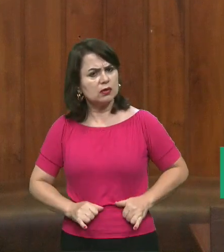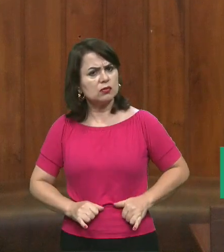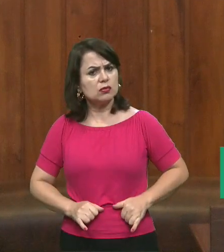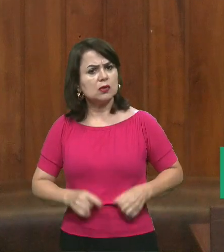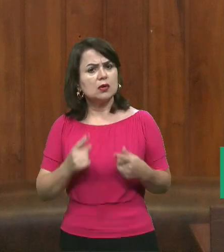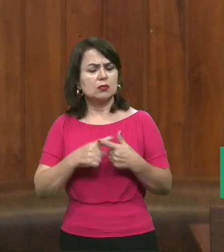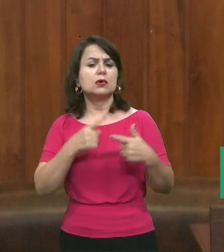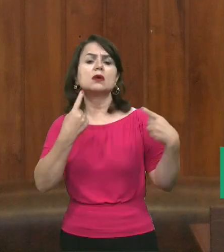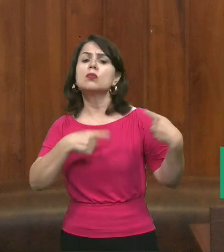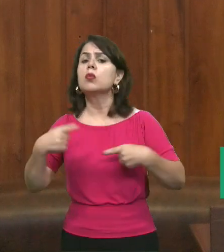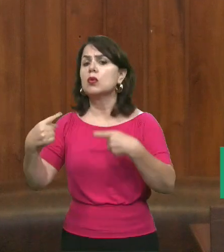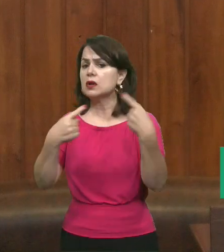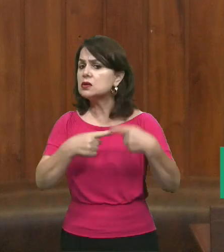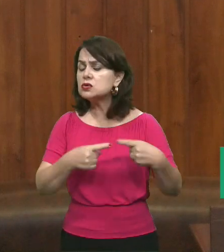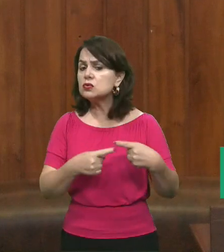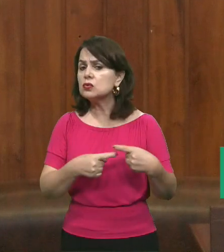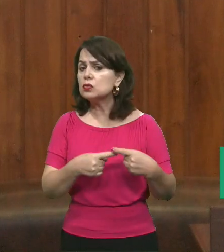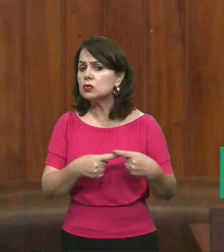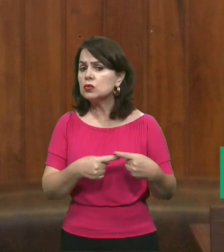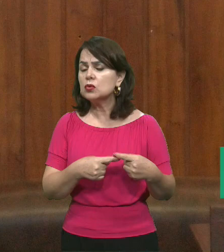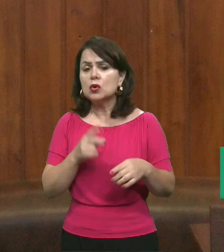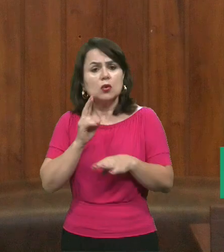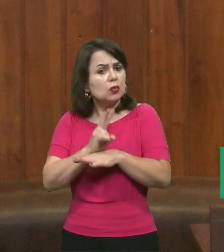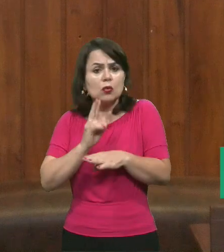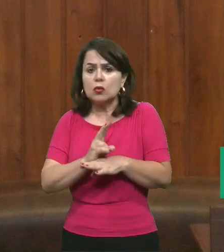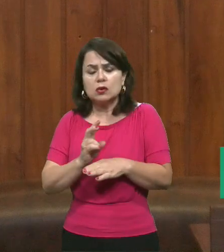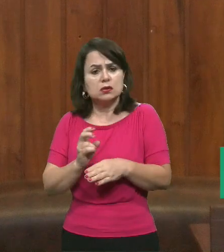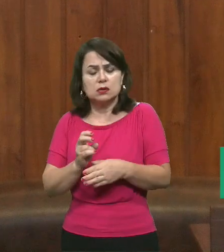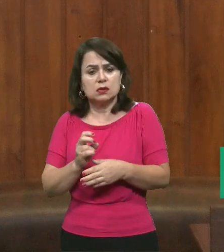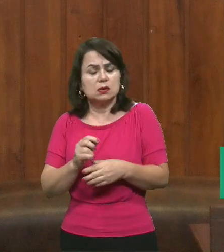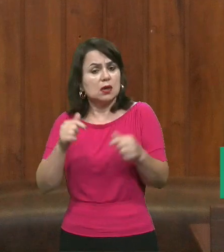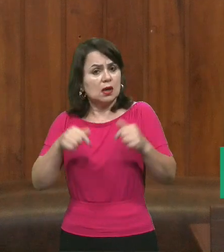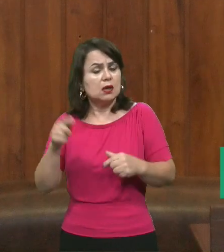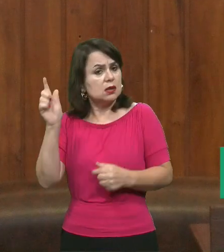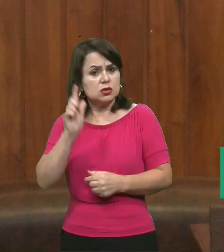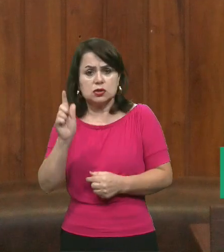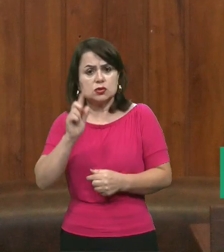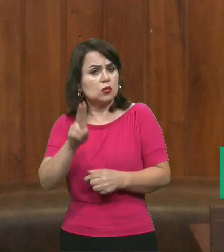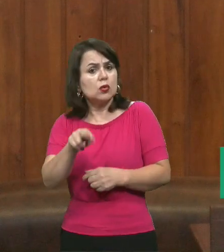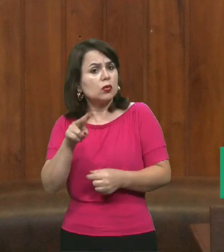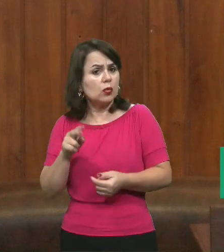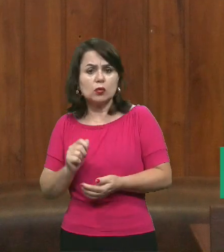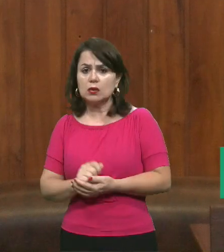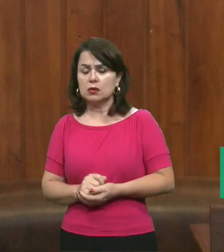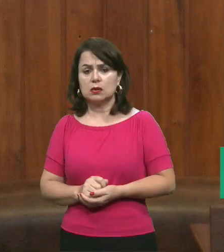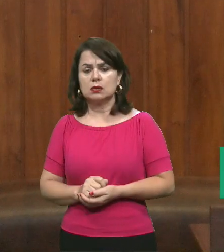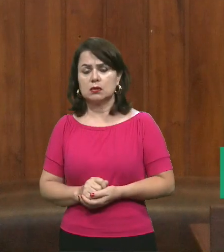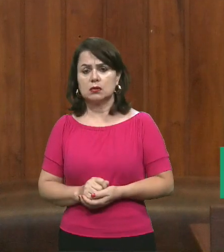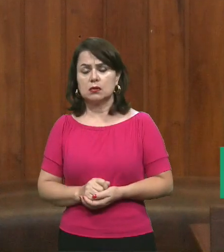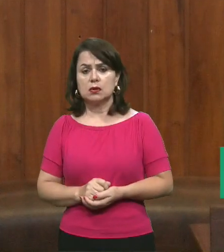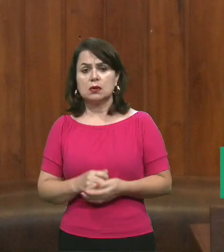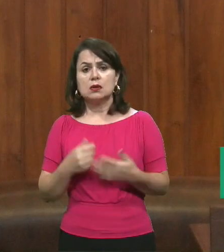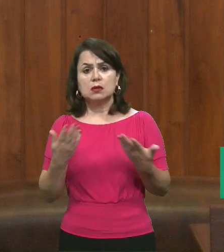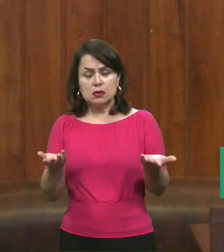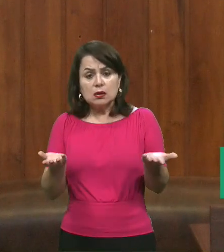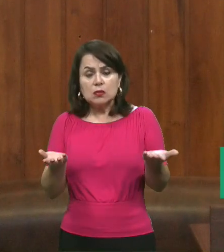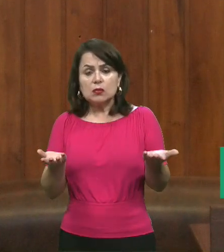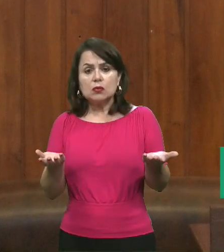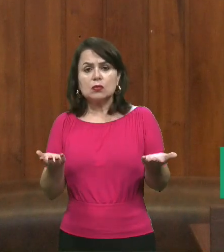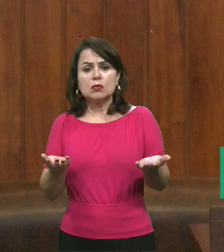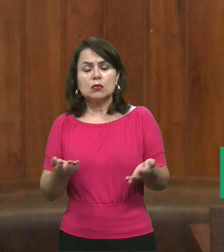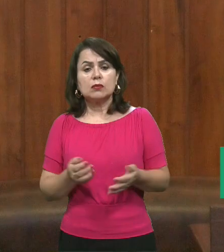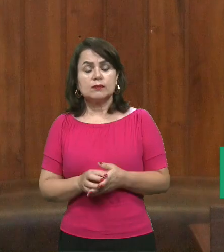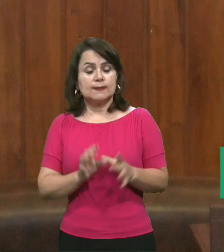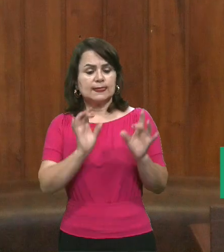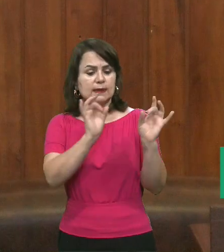nem gestores, que nós não temos gestores, nós nunca tivemos, ao meu ver, tá?